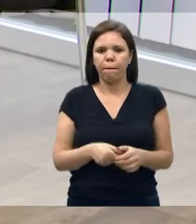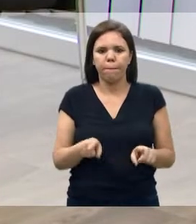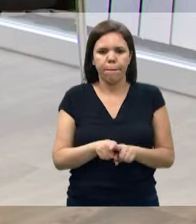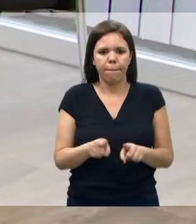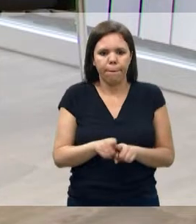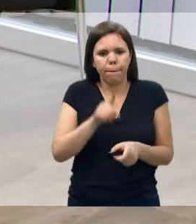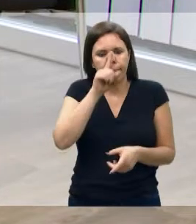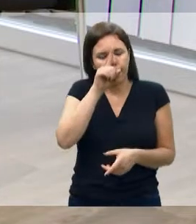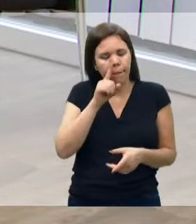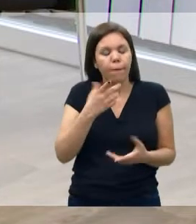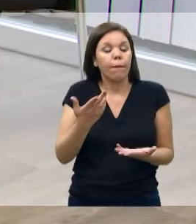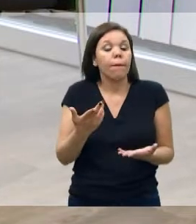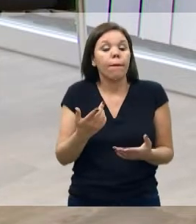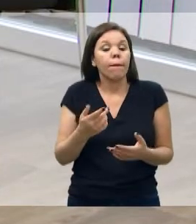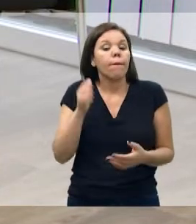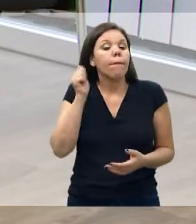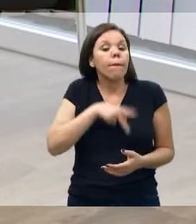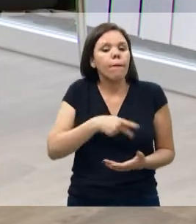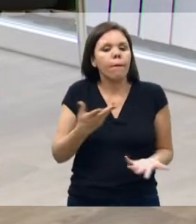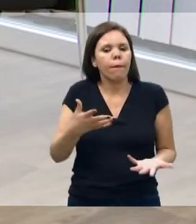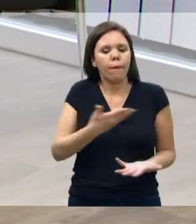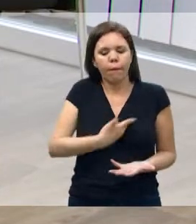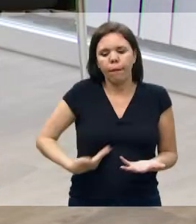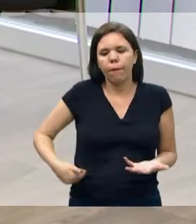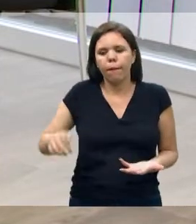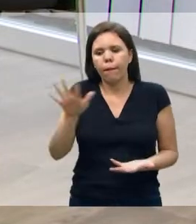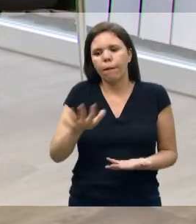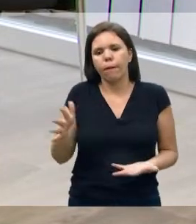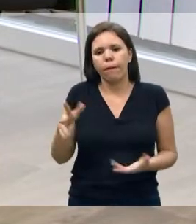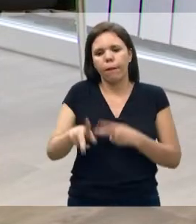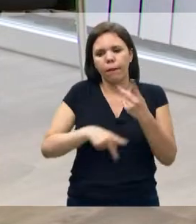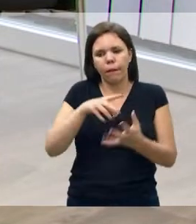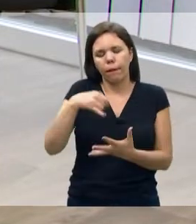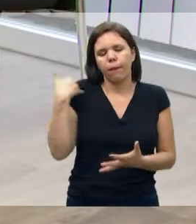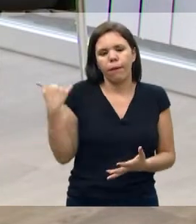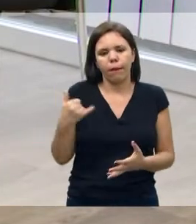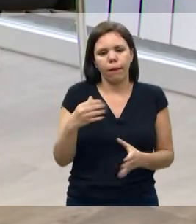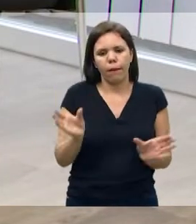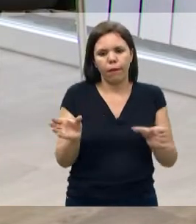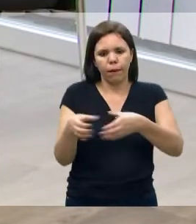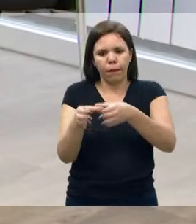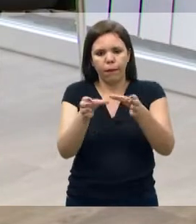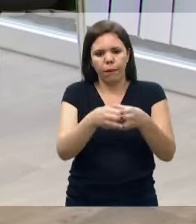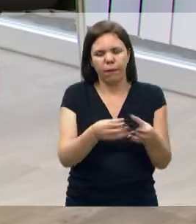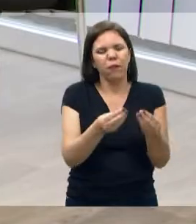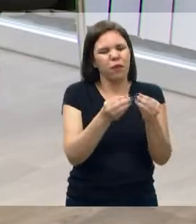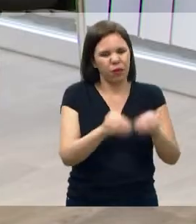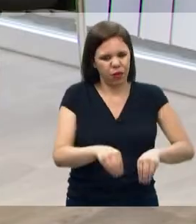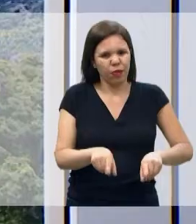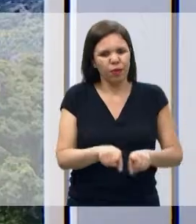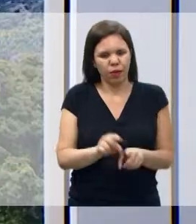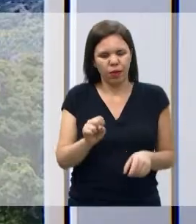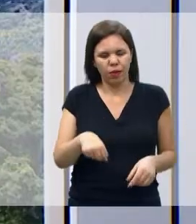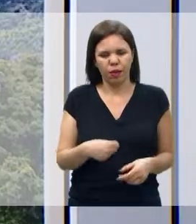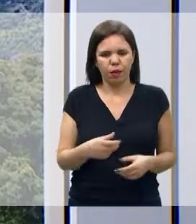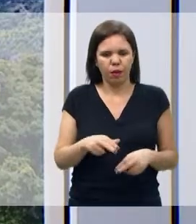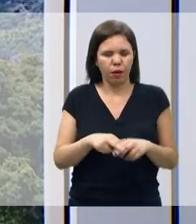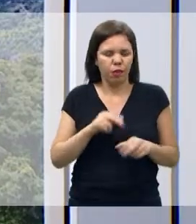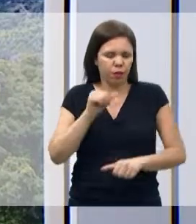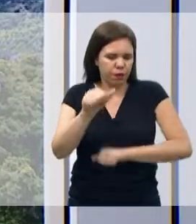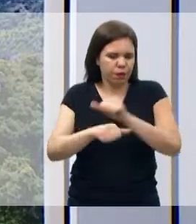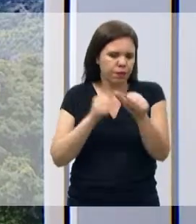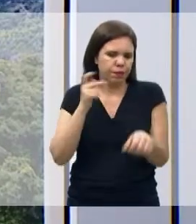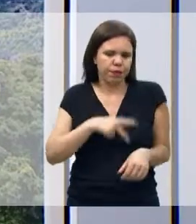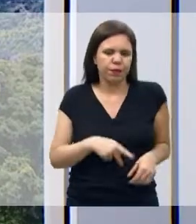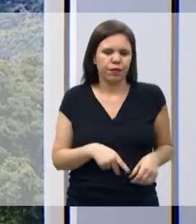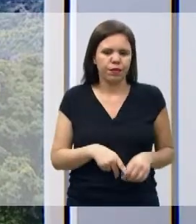da reforma da Previdência, a gente sabe que os idosos, né, constituirão um dos grupos a serem atingidos por essa reforma.